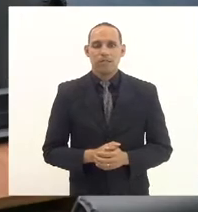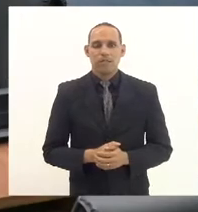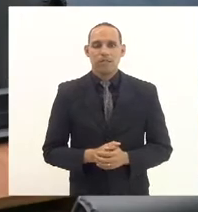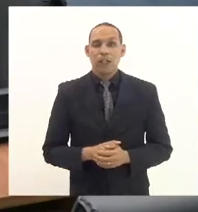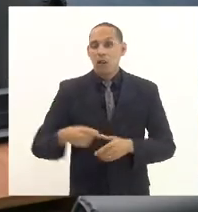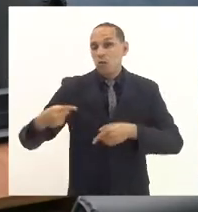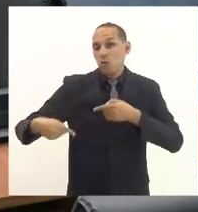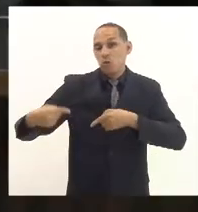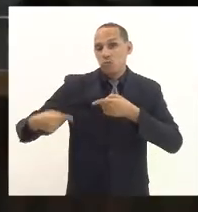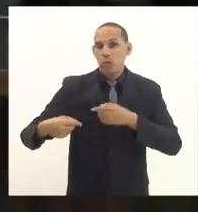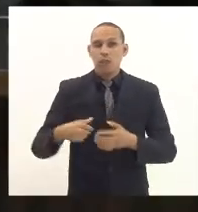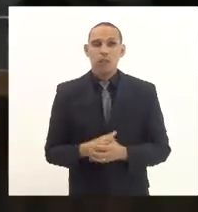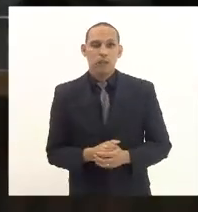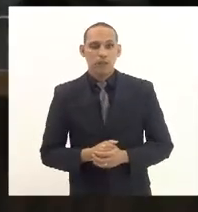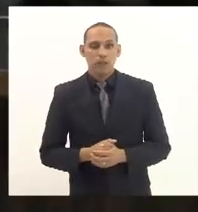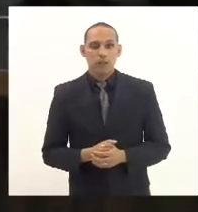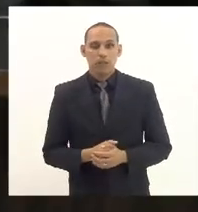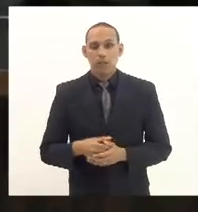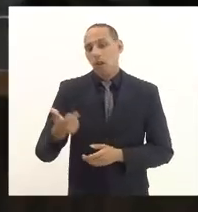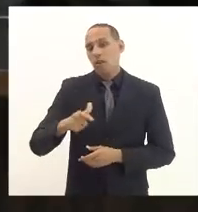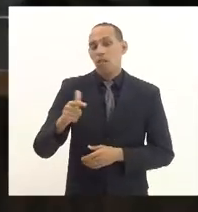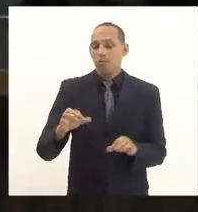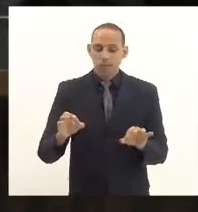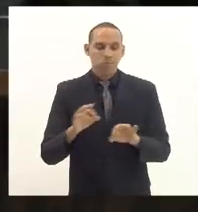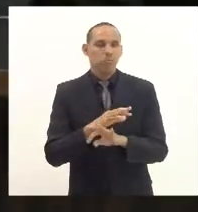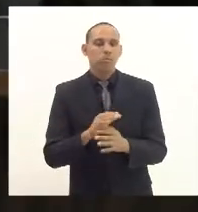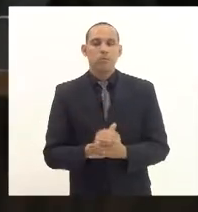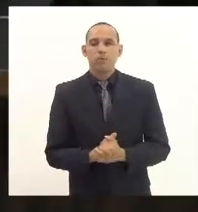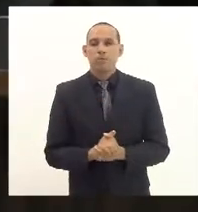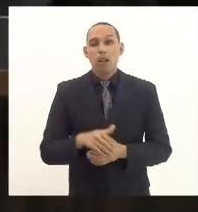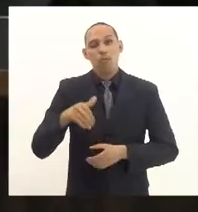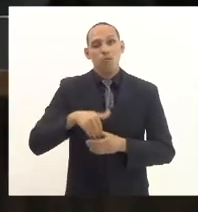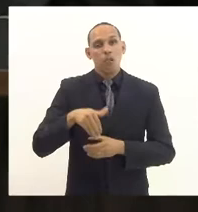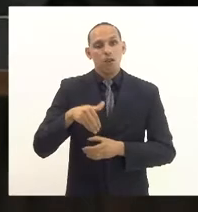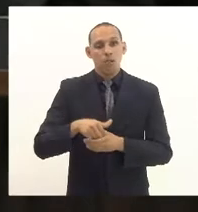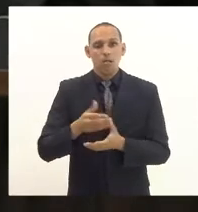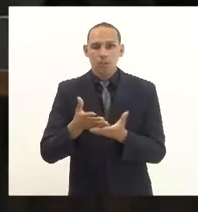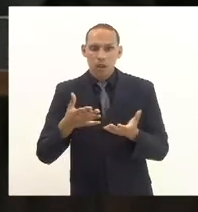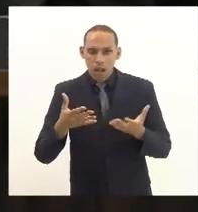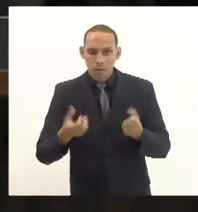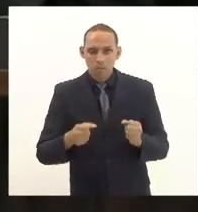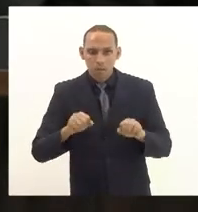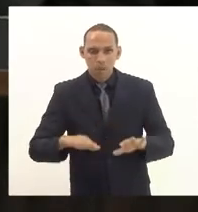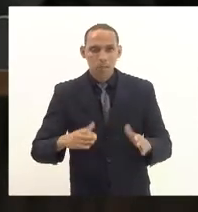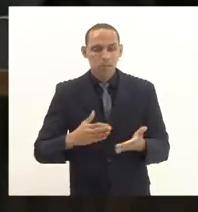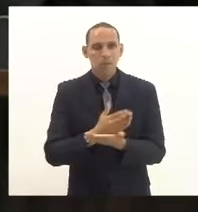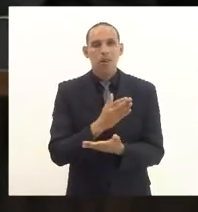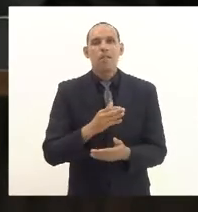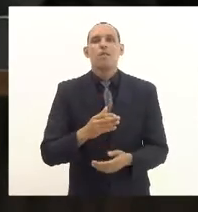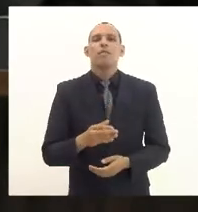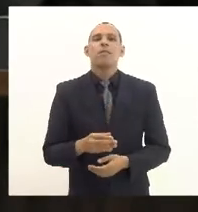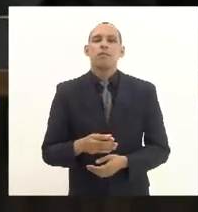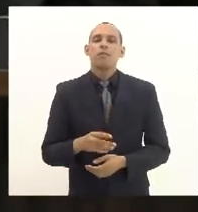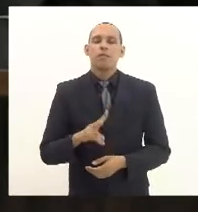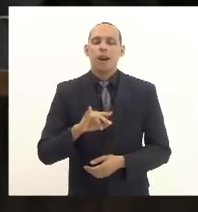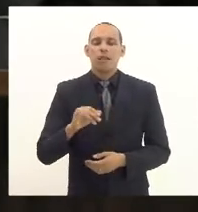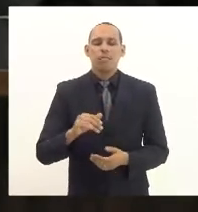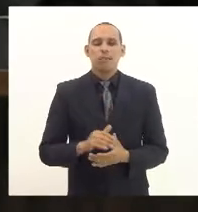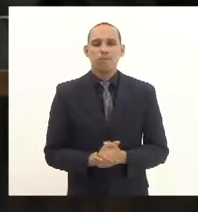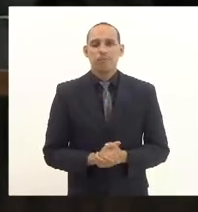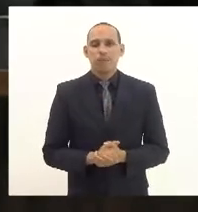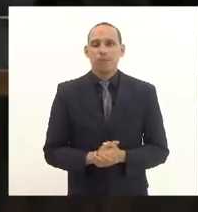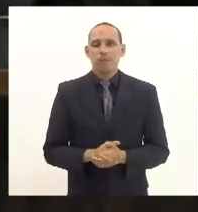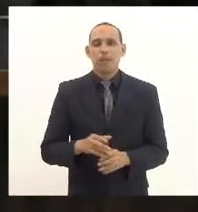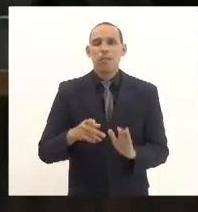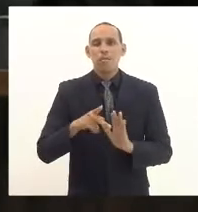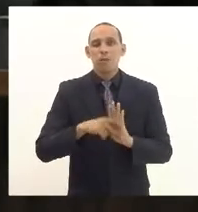Em discussão, não... Não havendo quem queira discutir, encerrada a discussão, em votação, os senhores que aprovam, permaneçam como estão aprovados, vai à promulgação. Projeto de